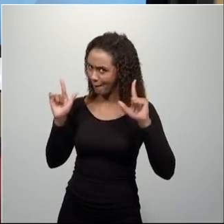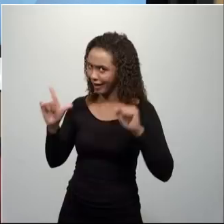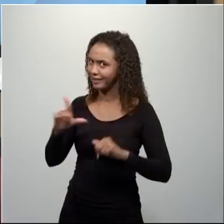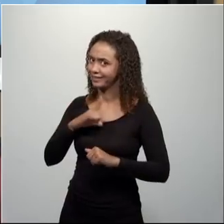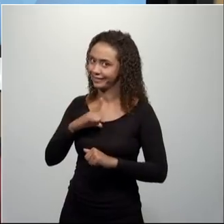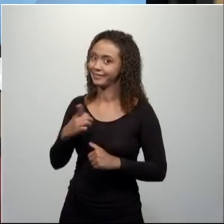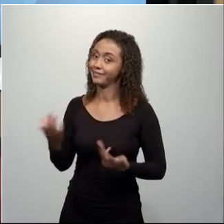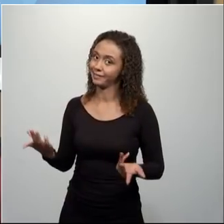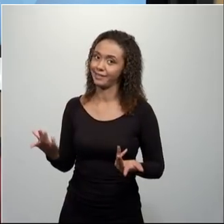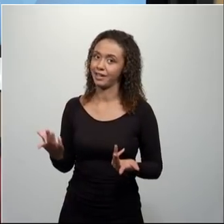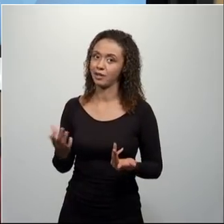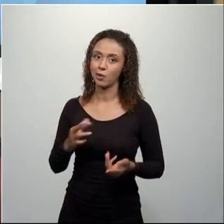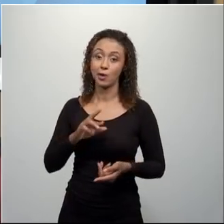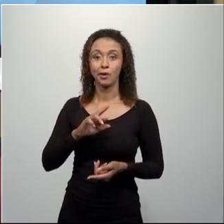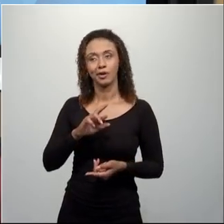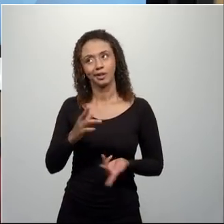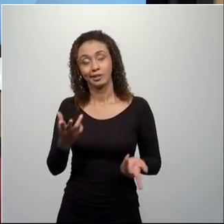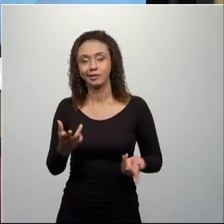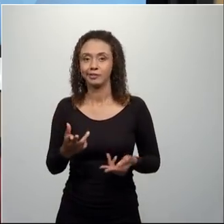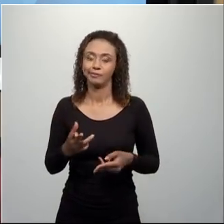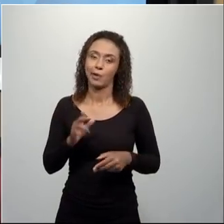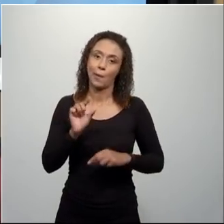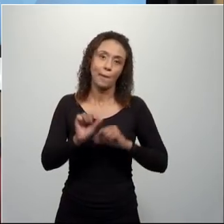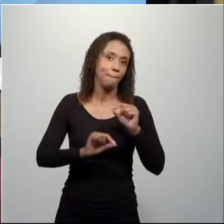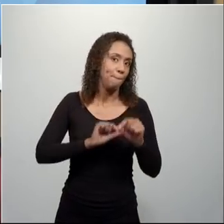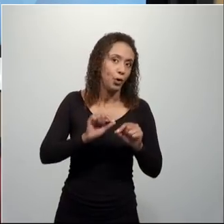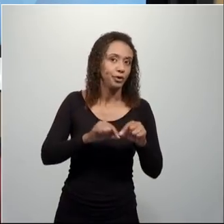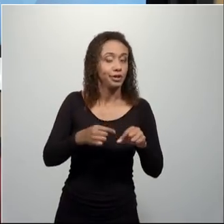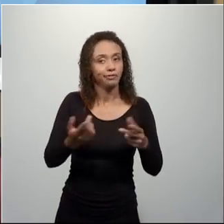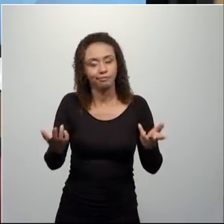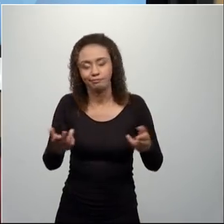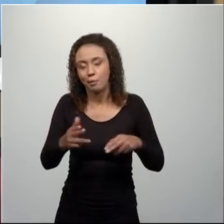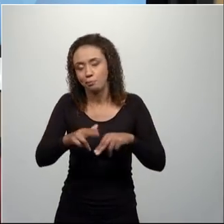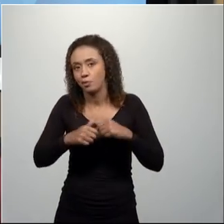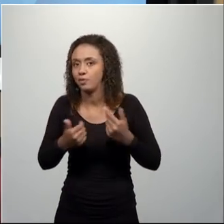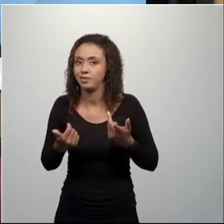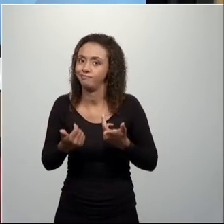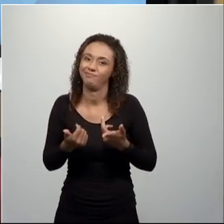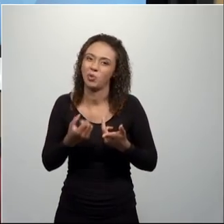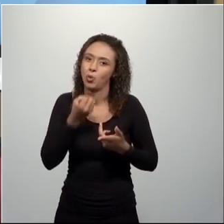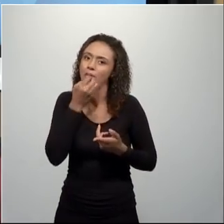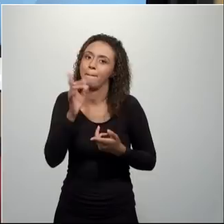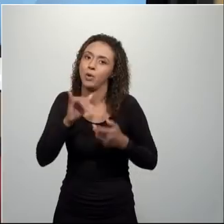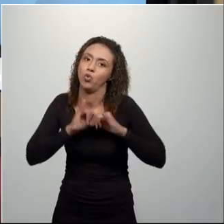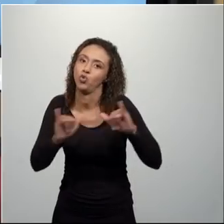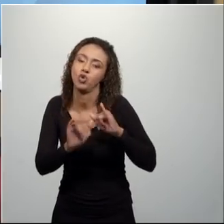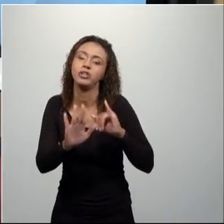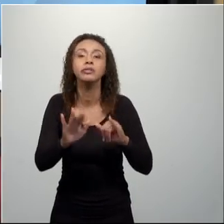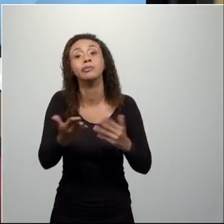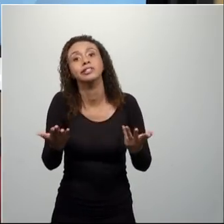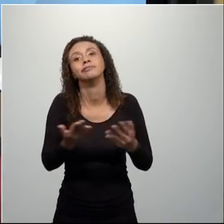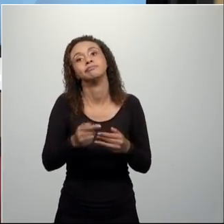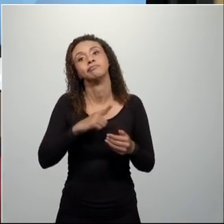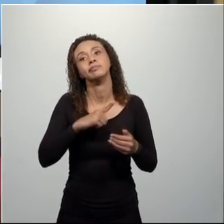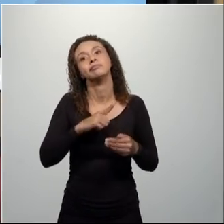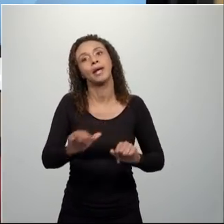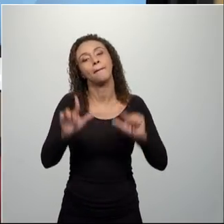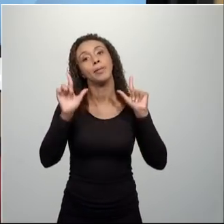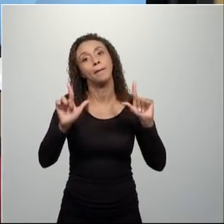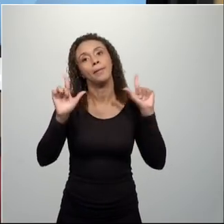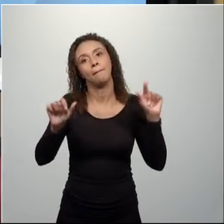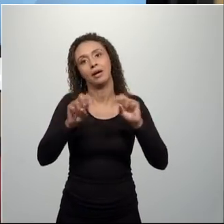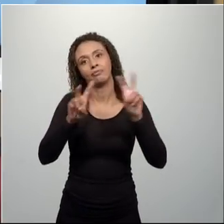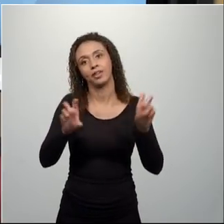por razões tão nobres mas falando bastante grip web enfim os últimos nas últimas semanas apareceram várias reportagens a